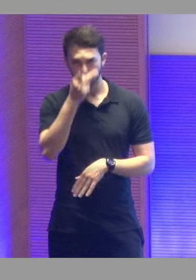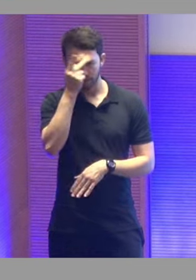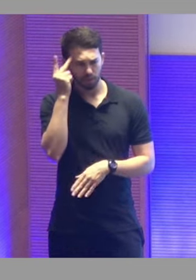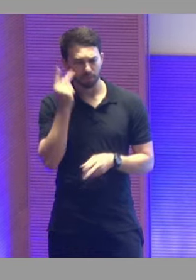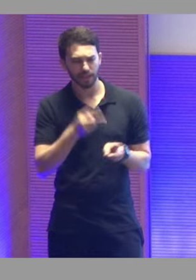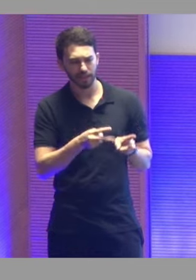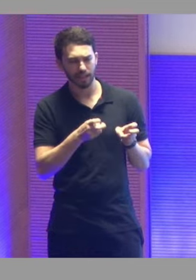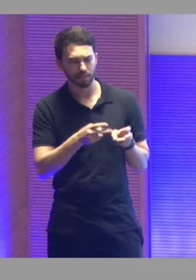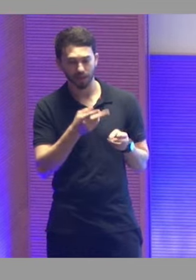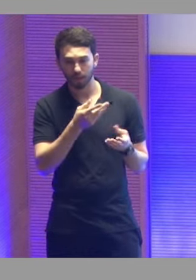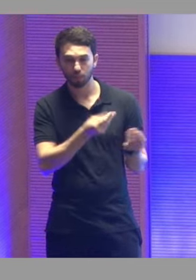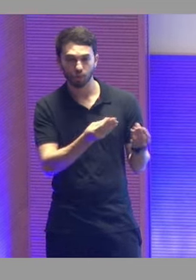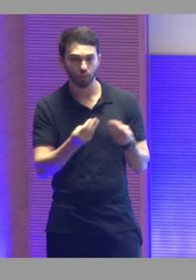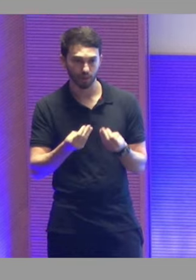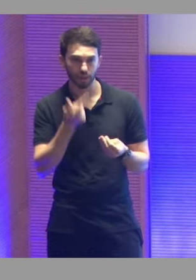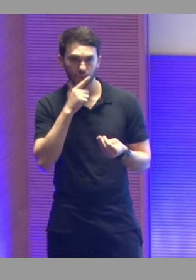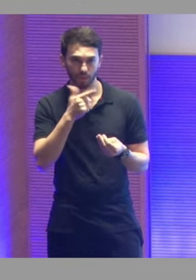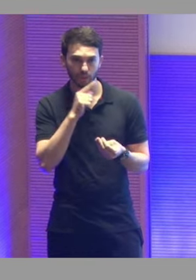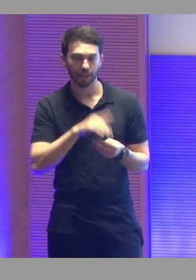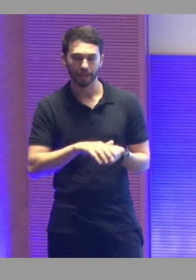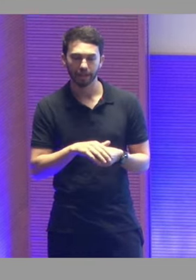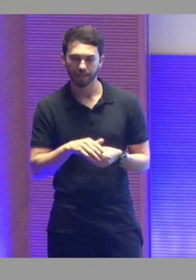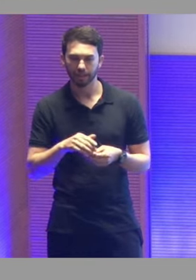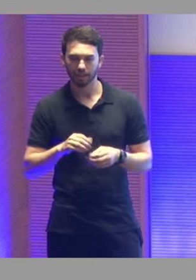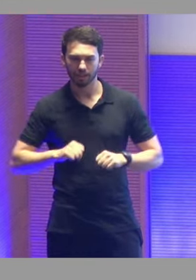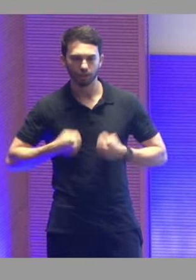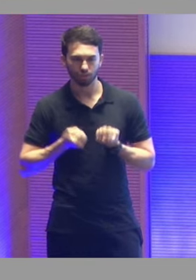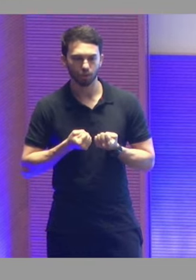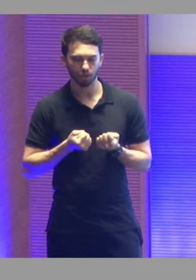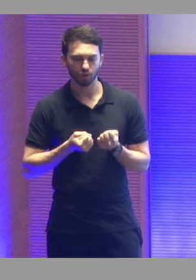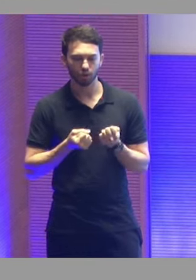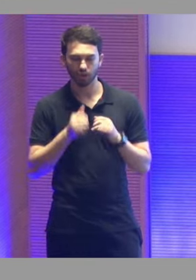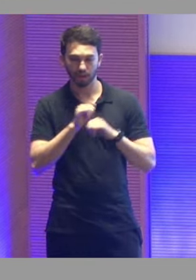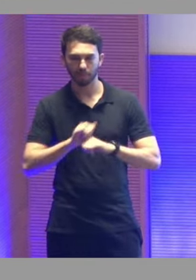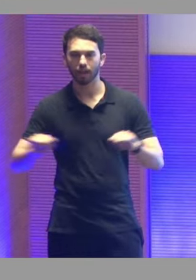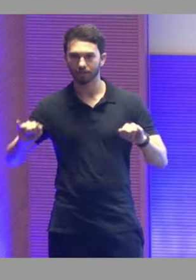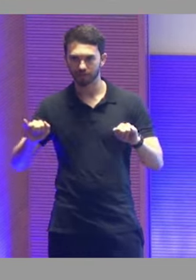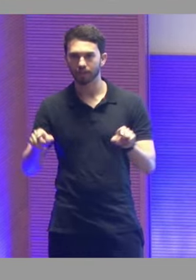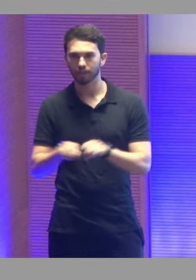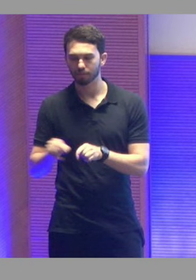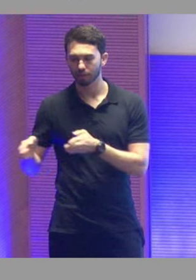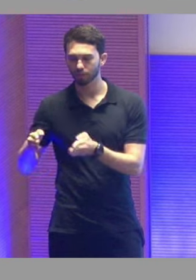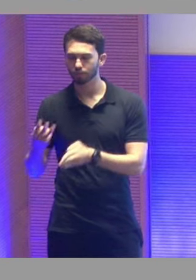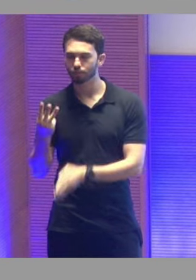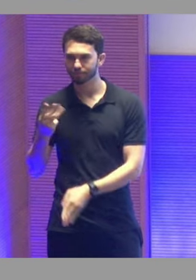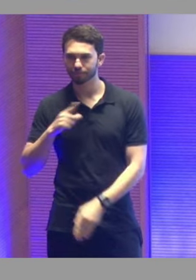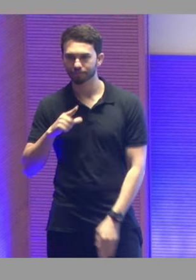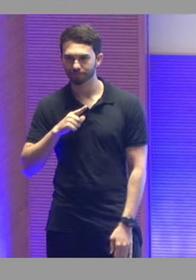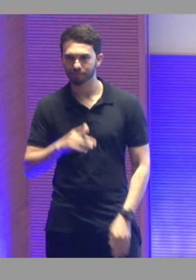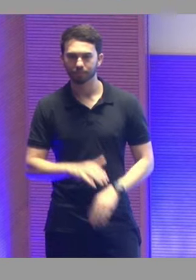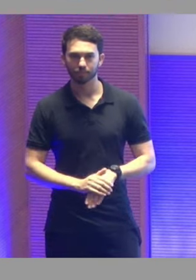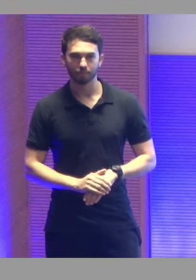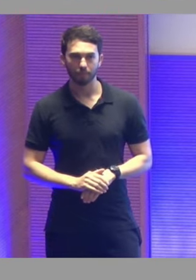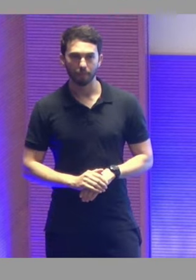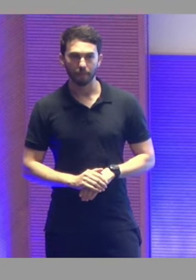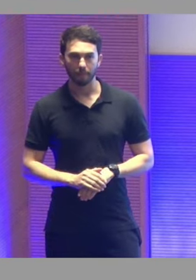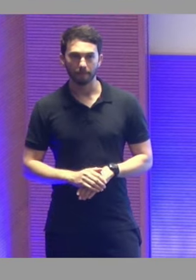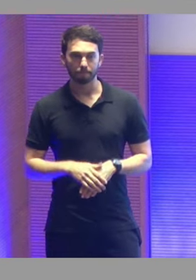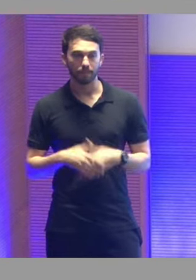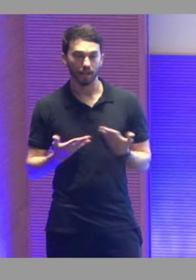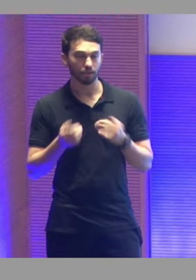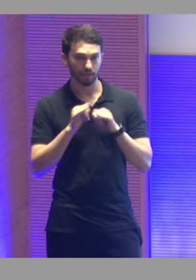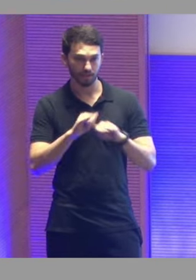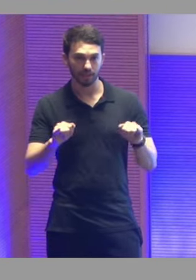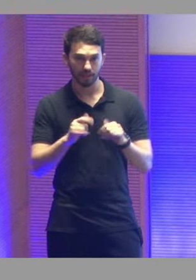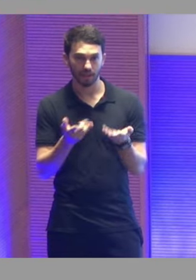aumento do interesse das empresas em mapear contabilizar as emissões de escopo 3 bom falei para vocês sobre inventário